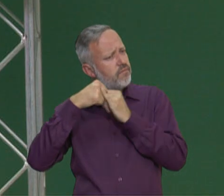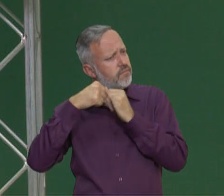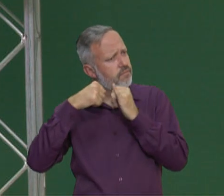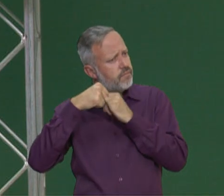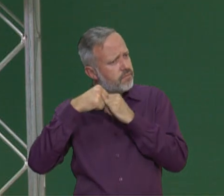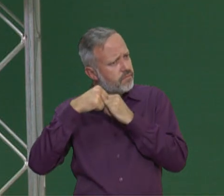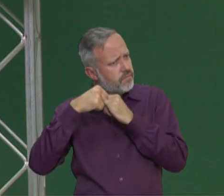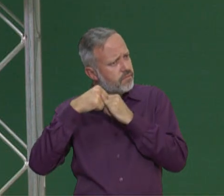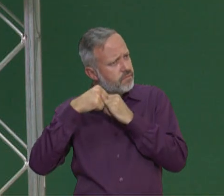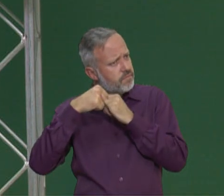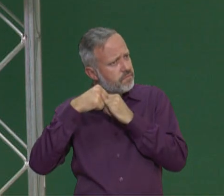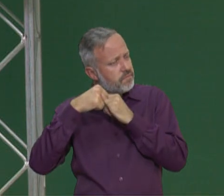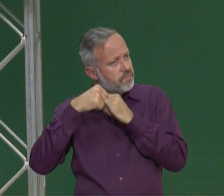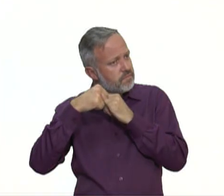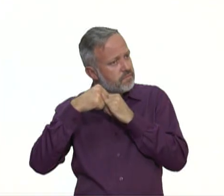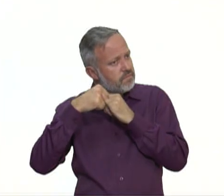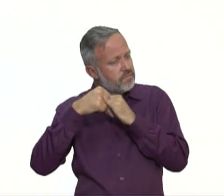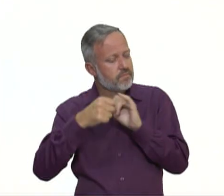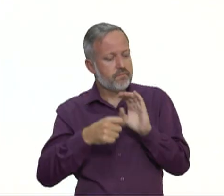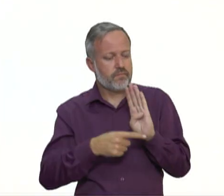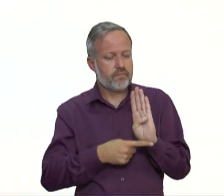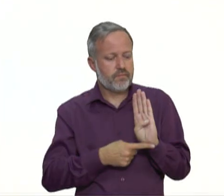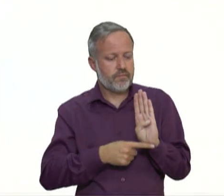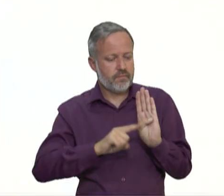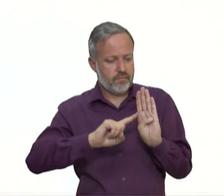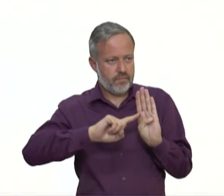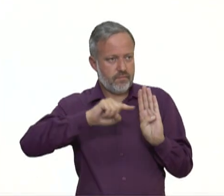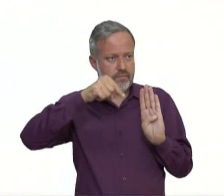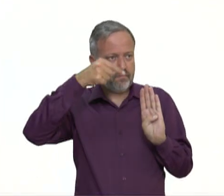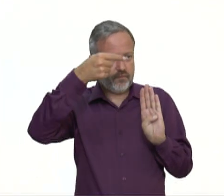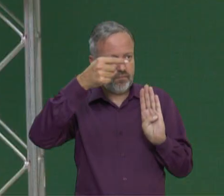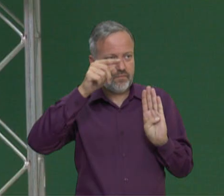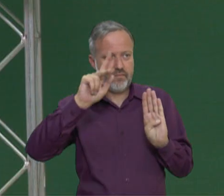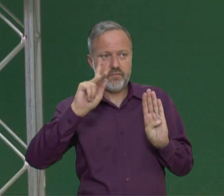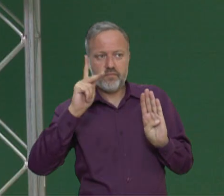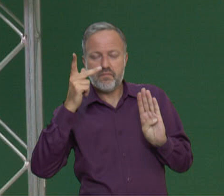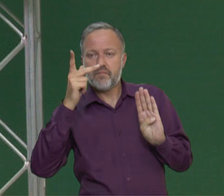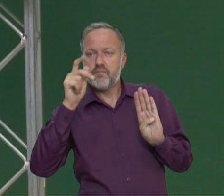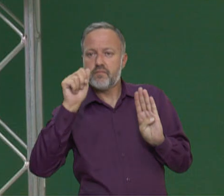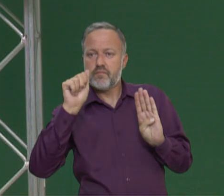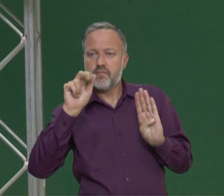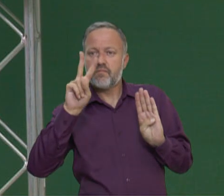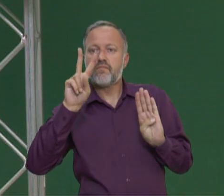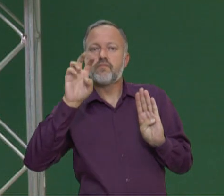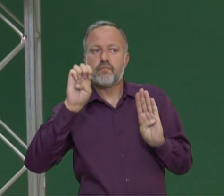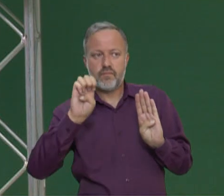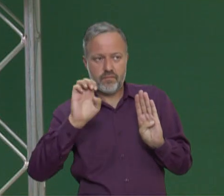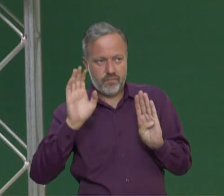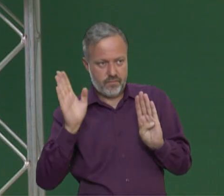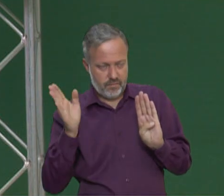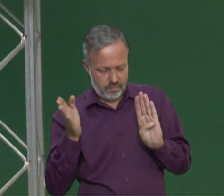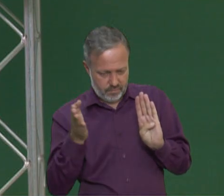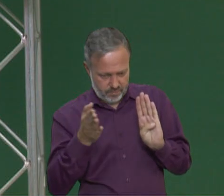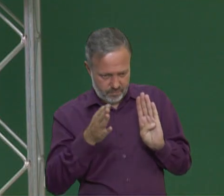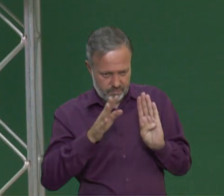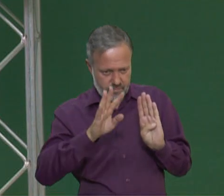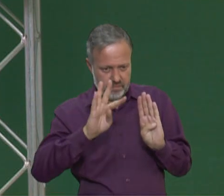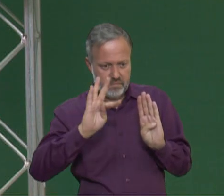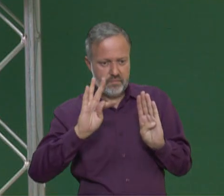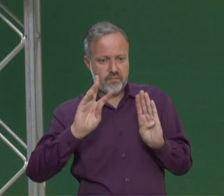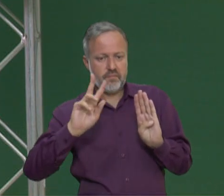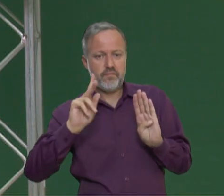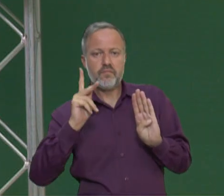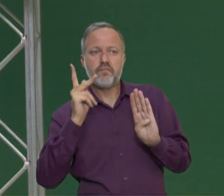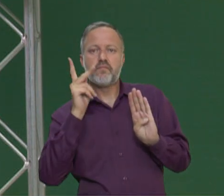mesmo. A resposta ficou have they read. Quando o verbo read, que é ler, sai do